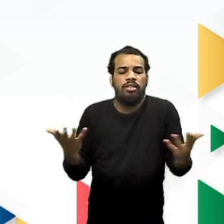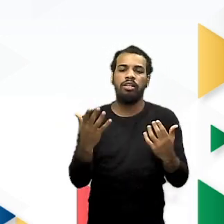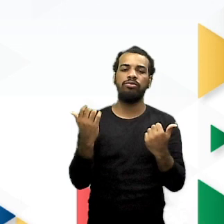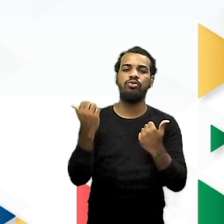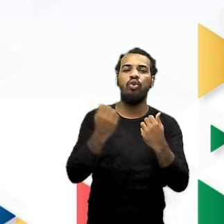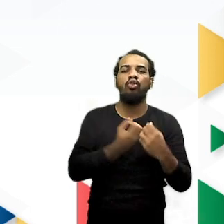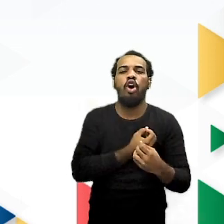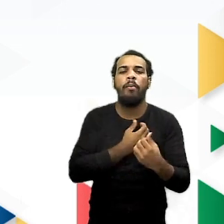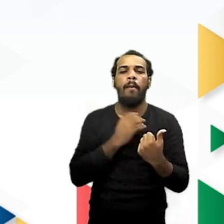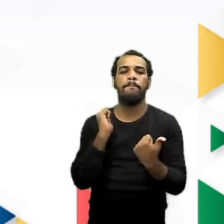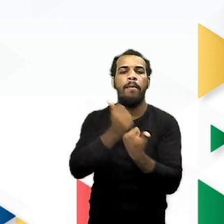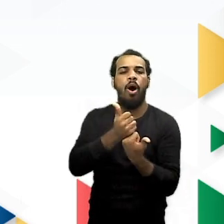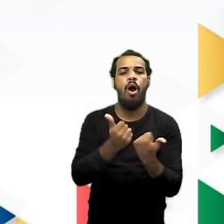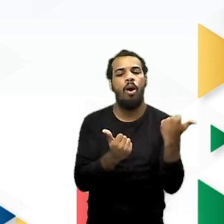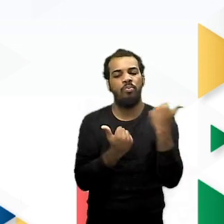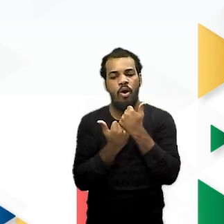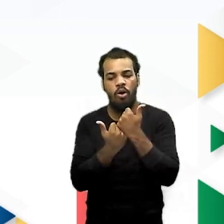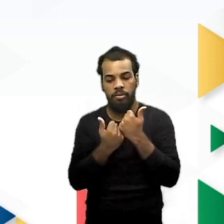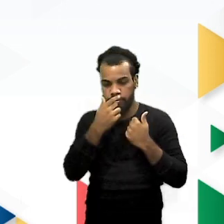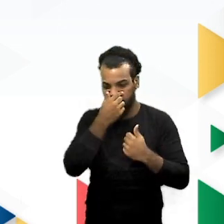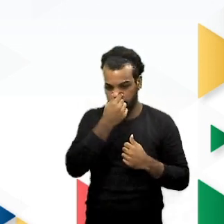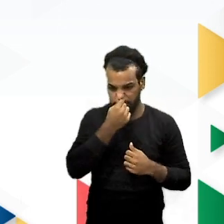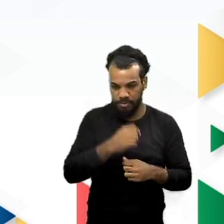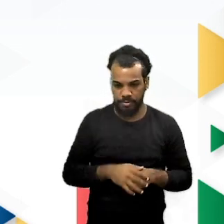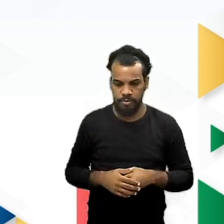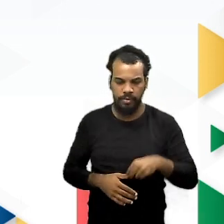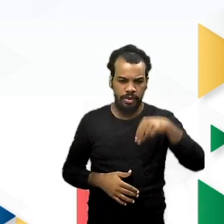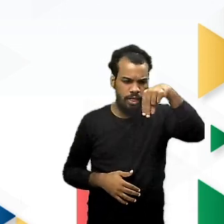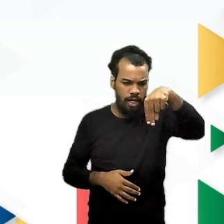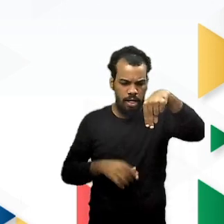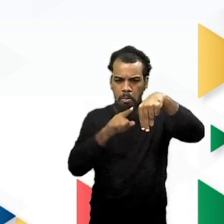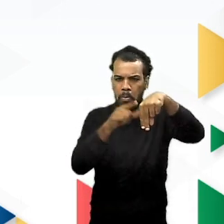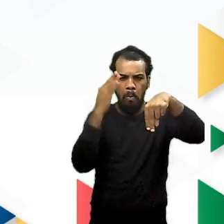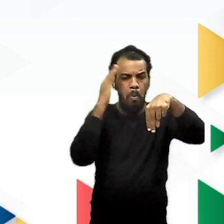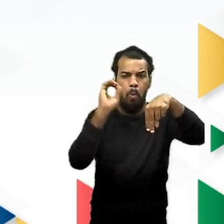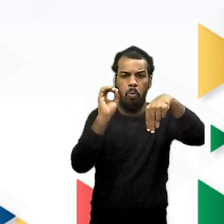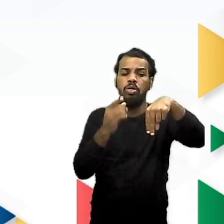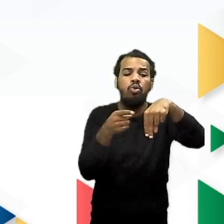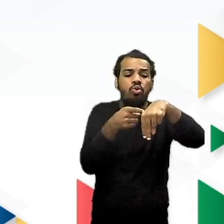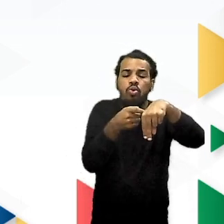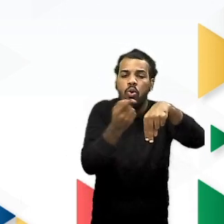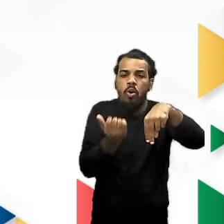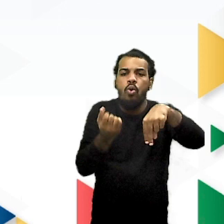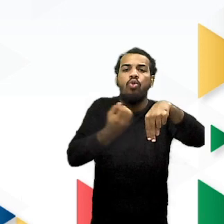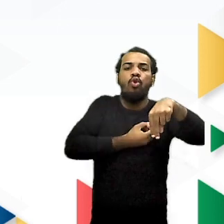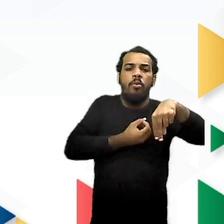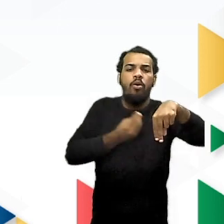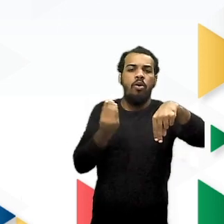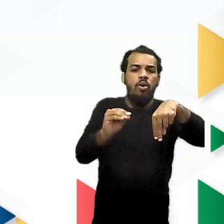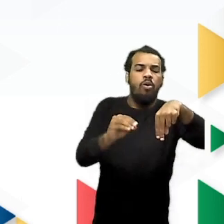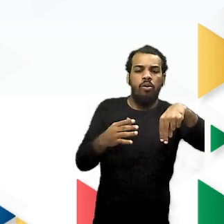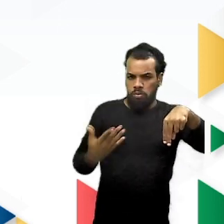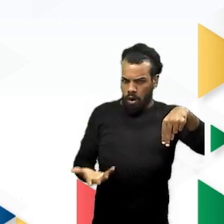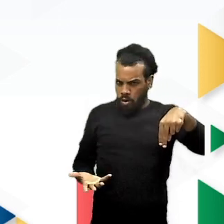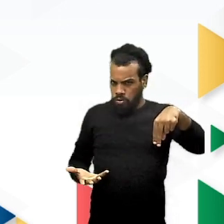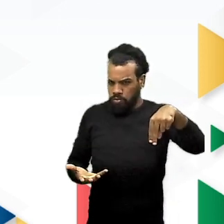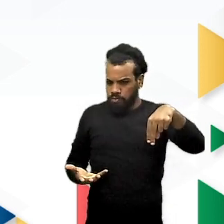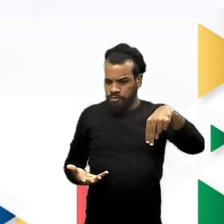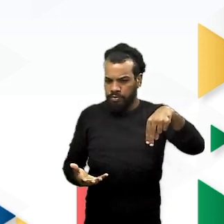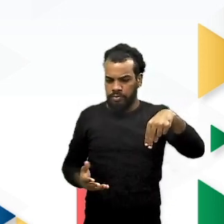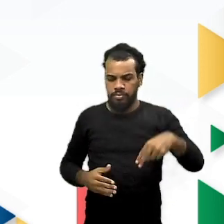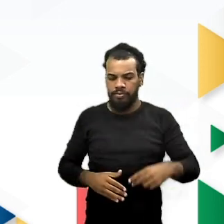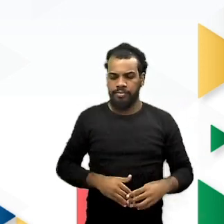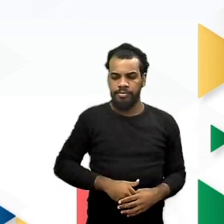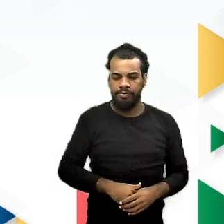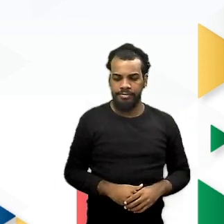poder entender. Então, ele está dizendo que N, nós não sabemos se ele é realmente a 40ª posição ou